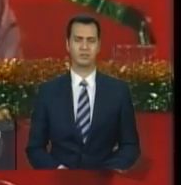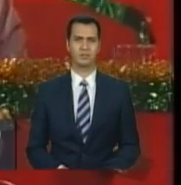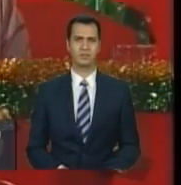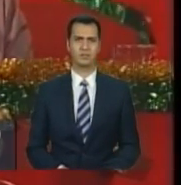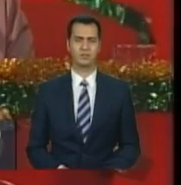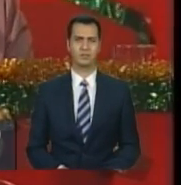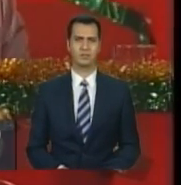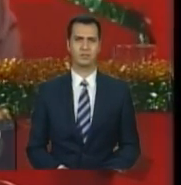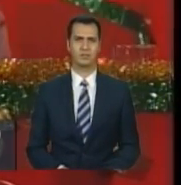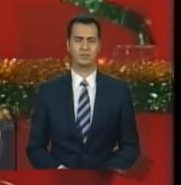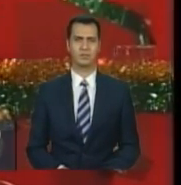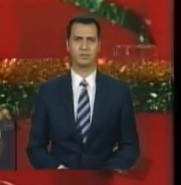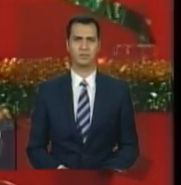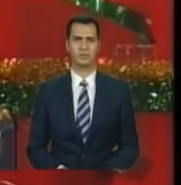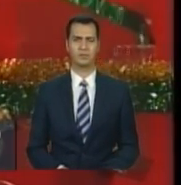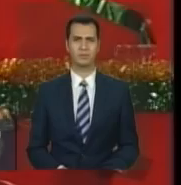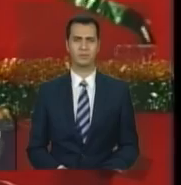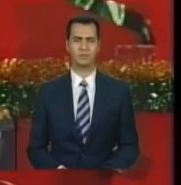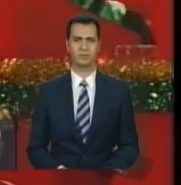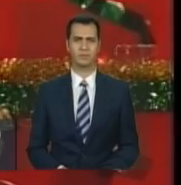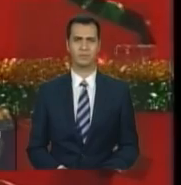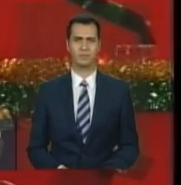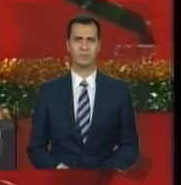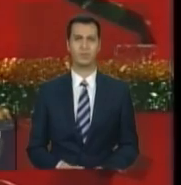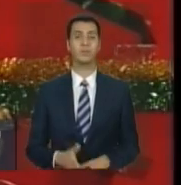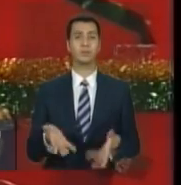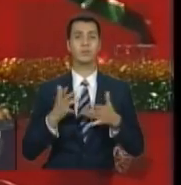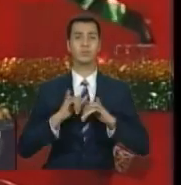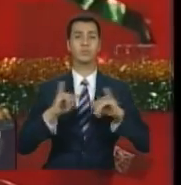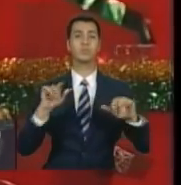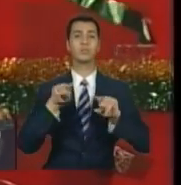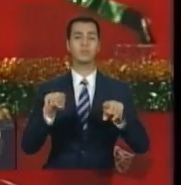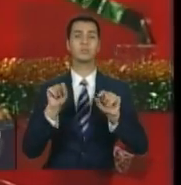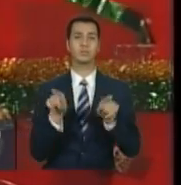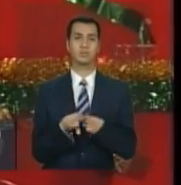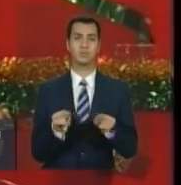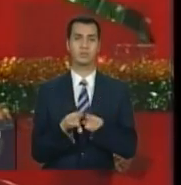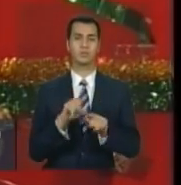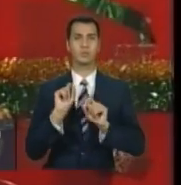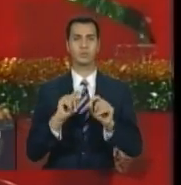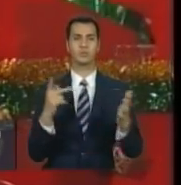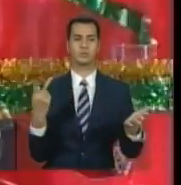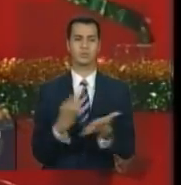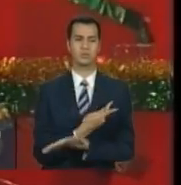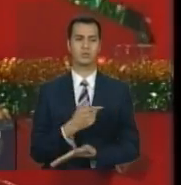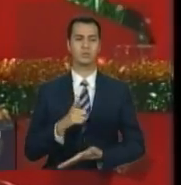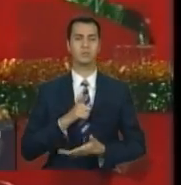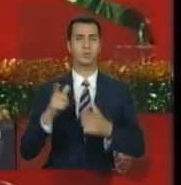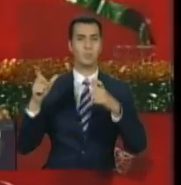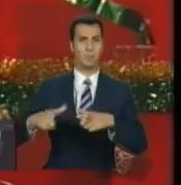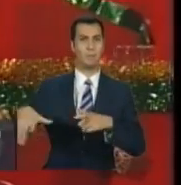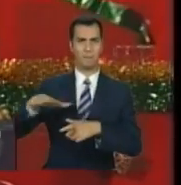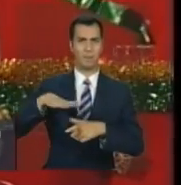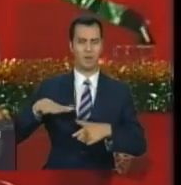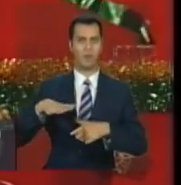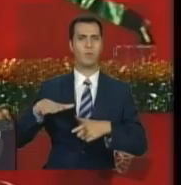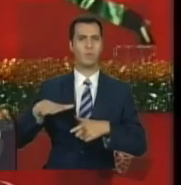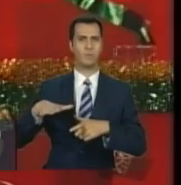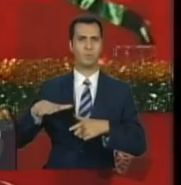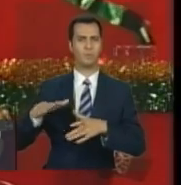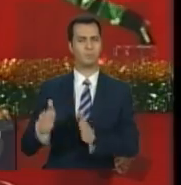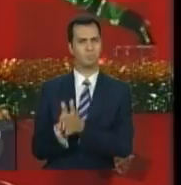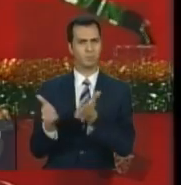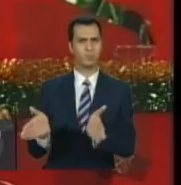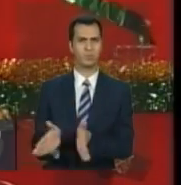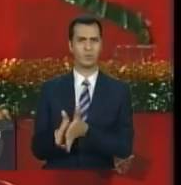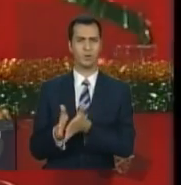em relação ao incêndio que atingiu esse bairro popular, eu vou pedir